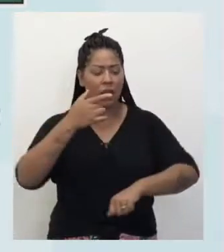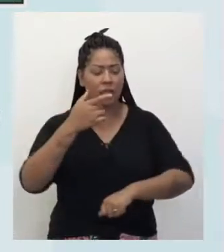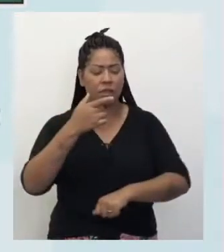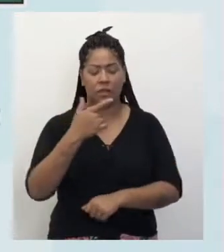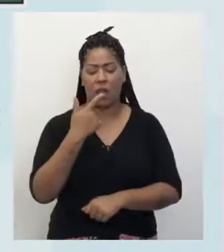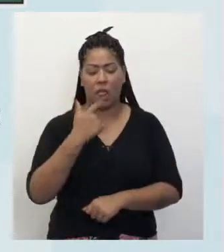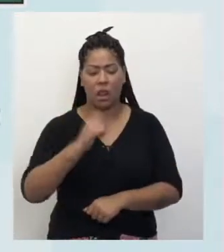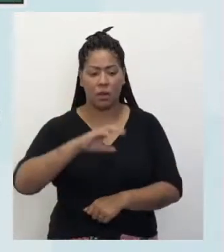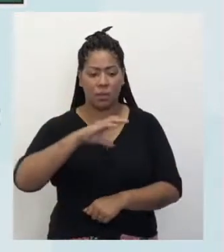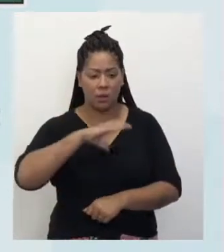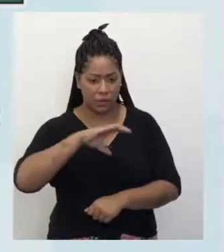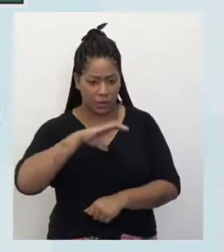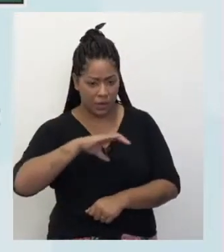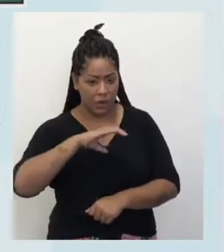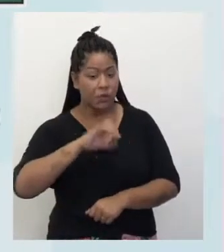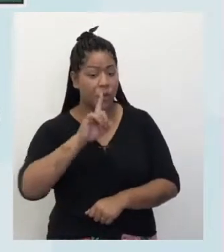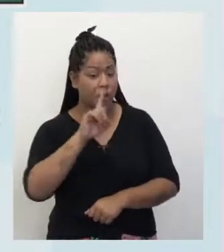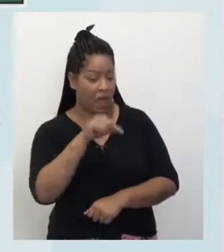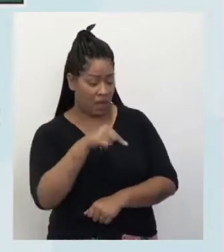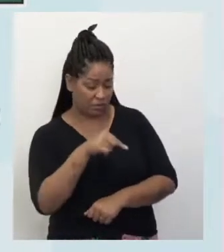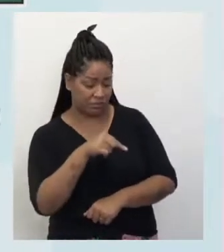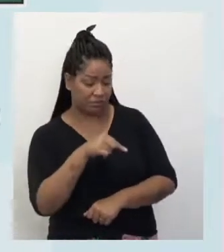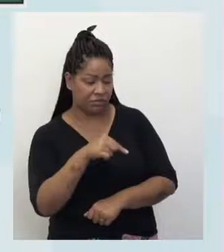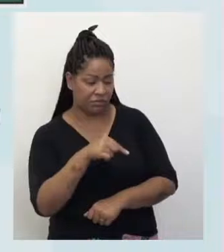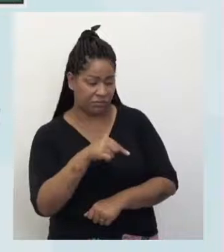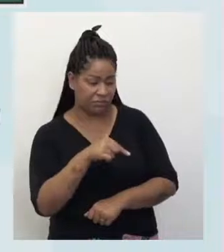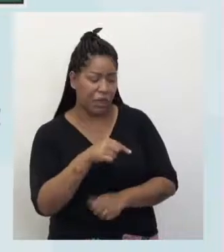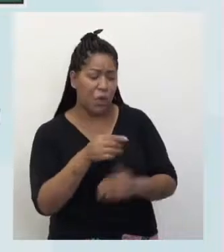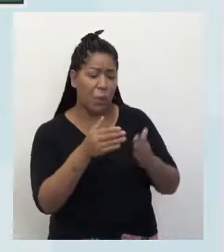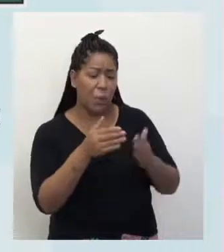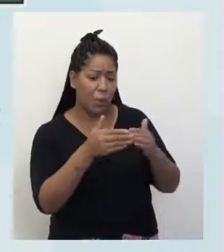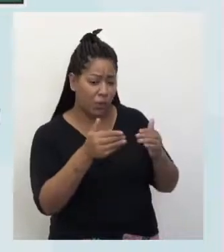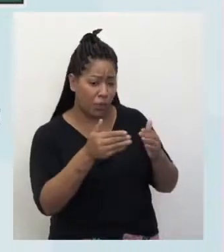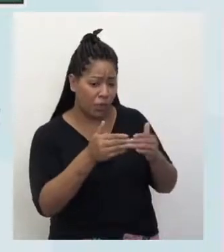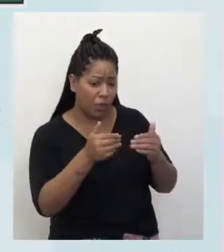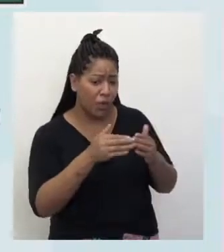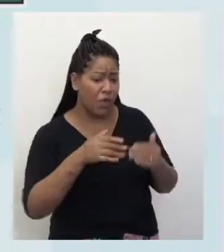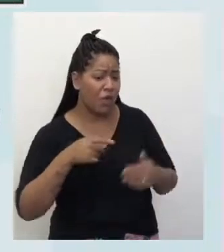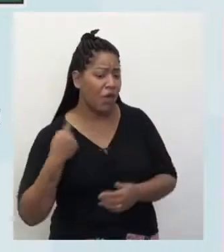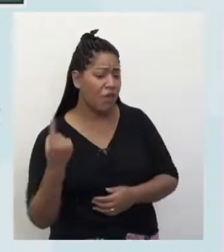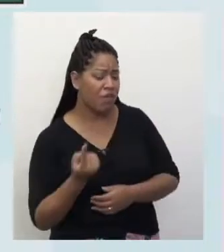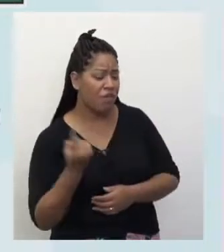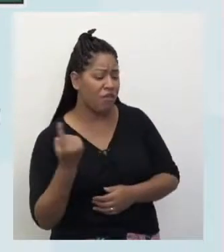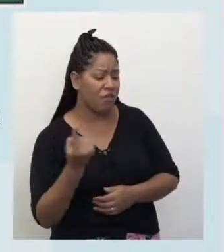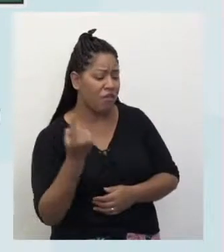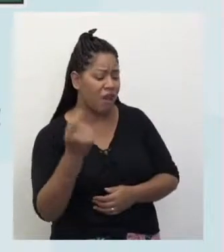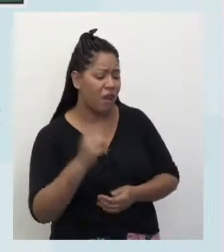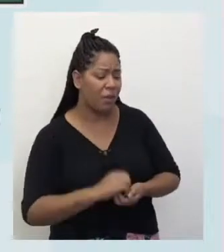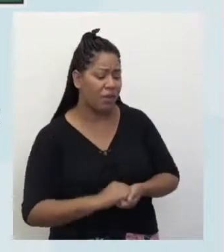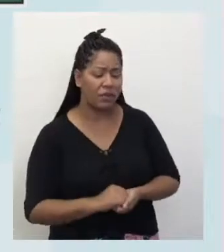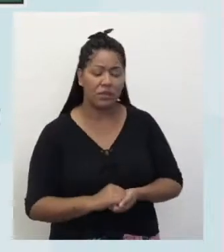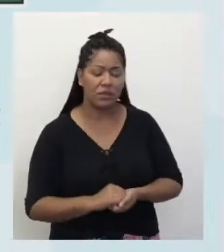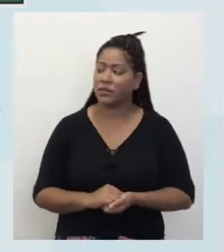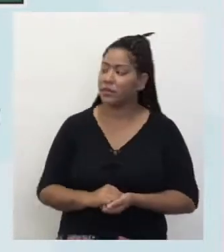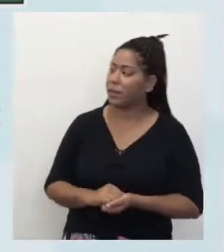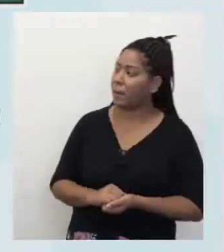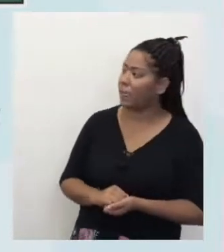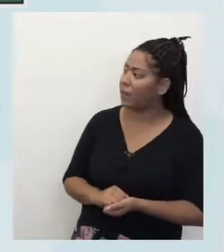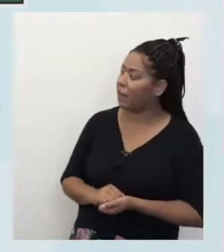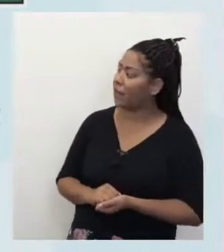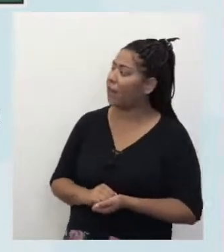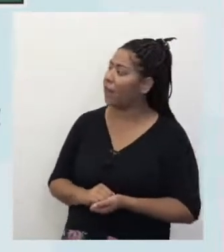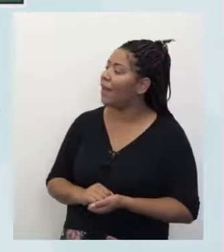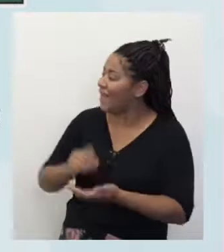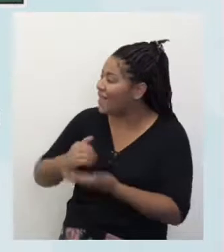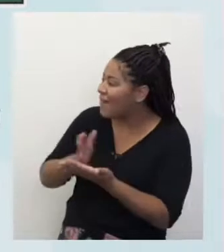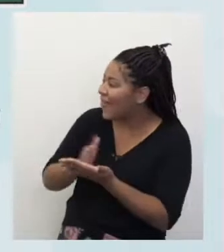são... Aí no próximo quadrinho, gentileza, infinito, e o outro bichinho, no caso a Joaninha, ela responde,